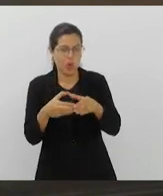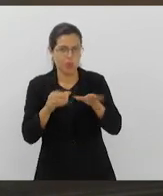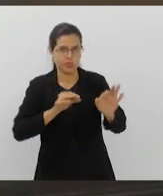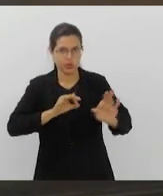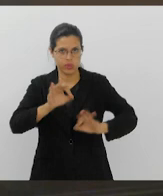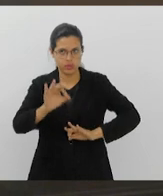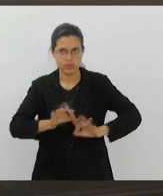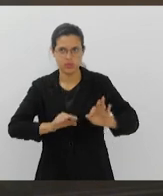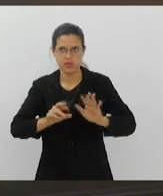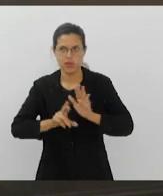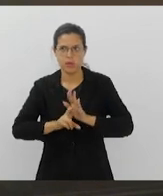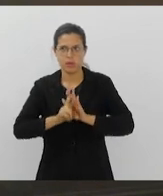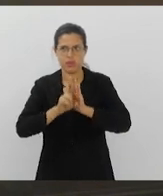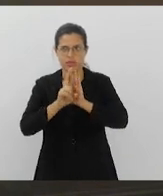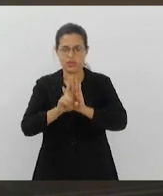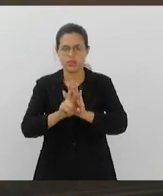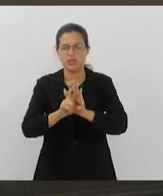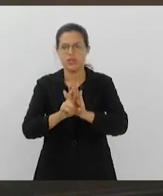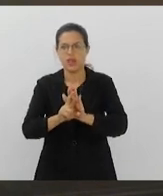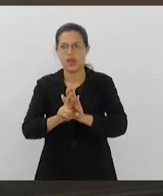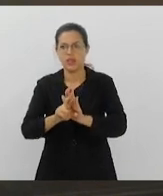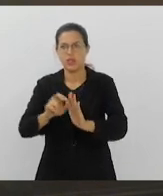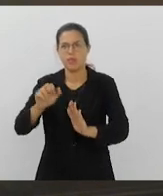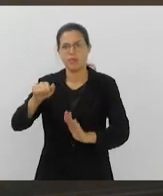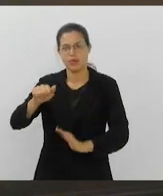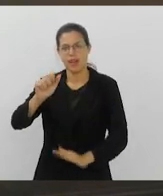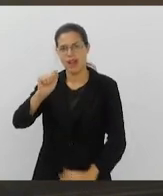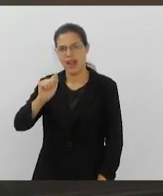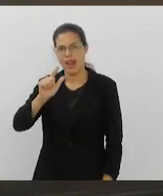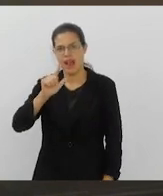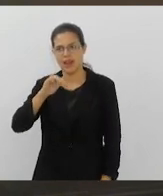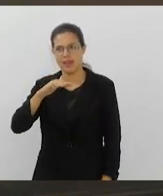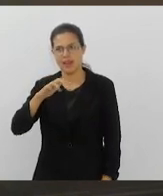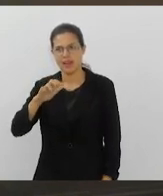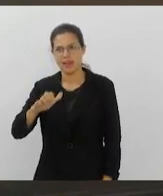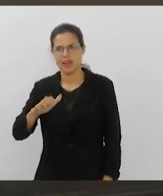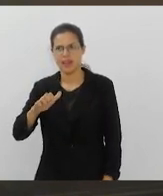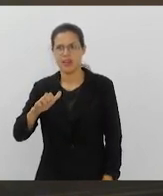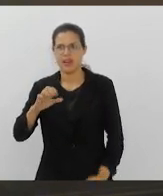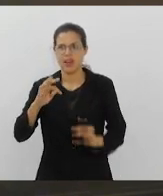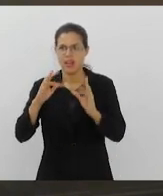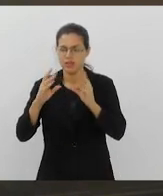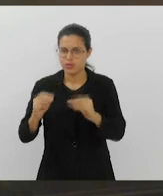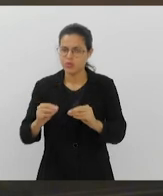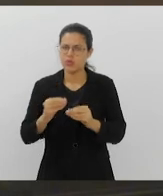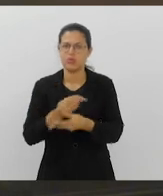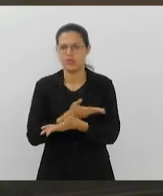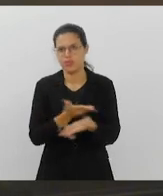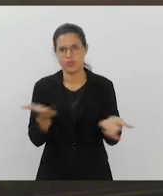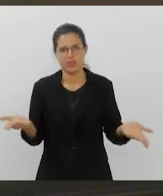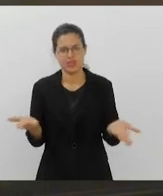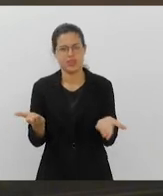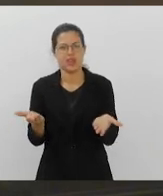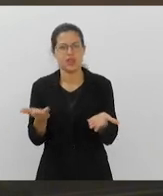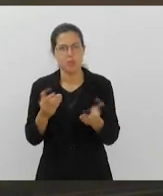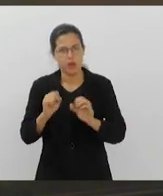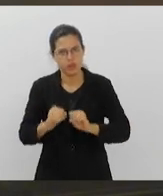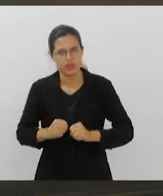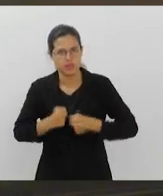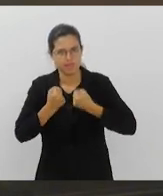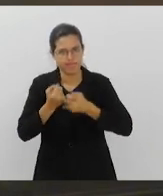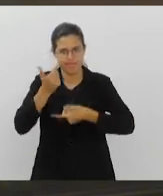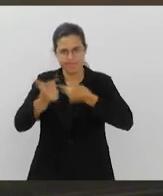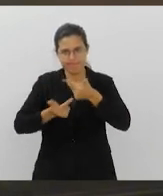representado pela figura da diretora Aline Araújo. Dedico essa comenda a todos vocês pela dedicação e do trabalho entregue